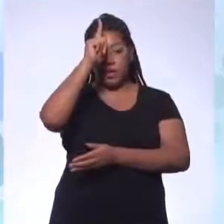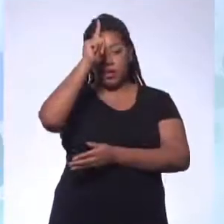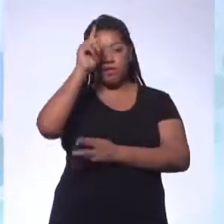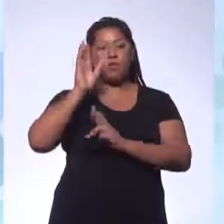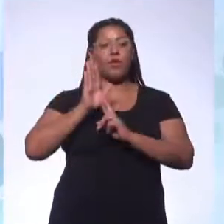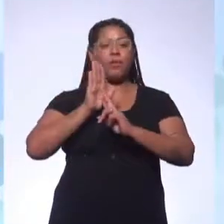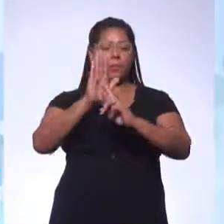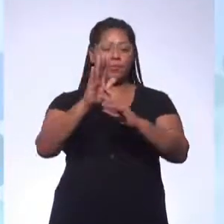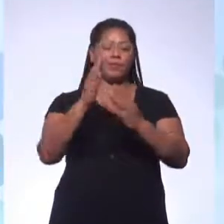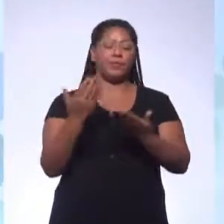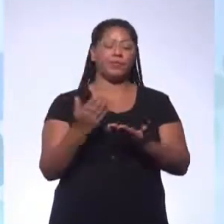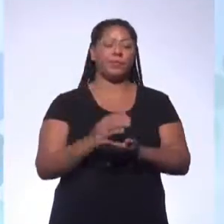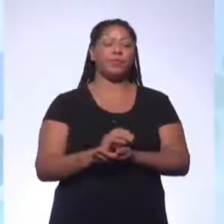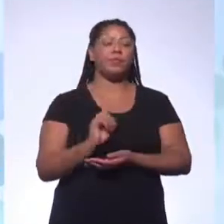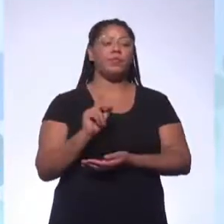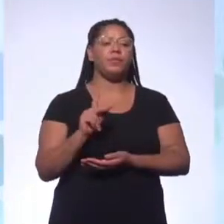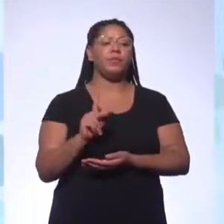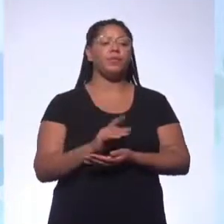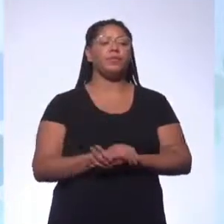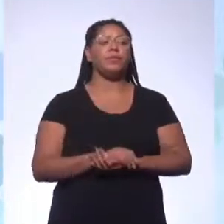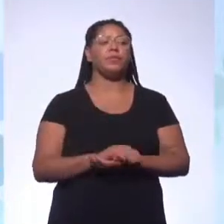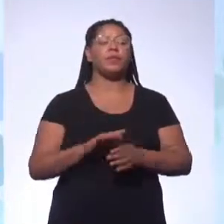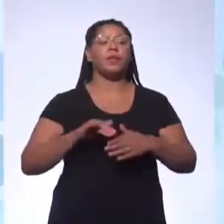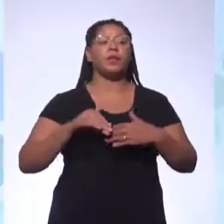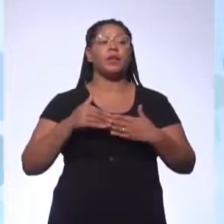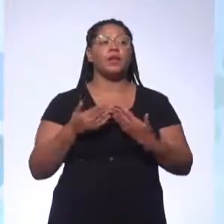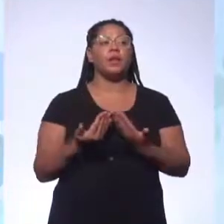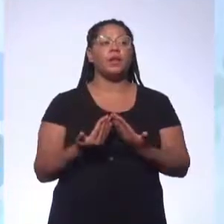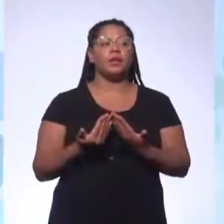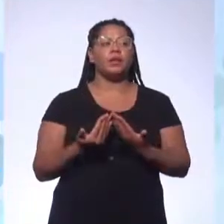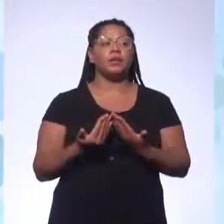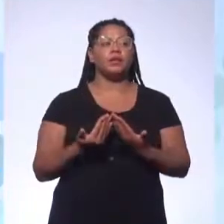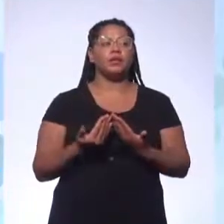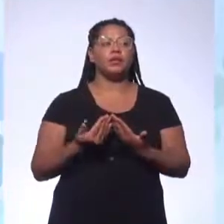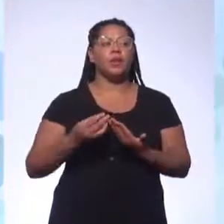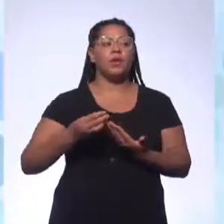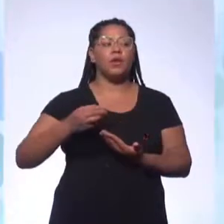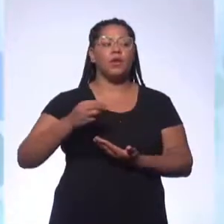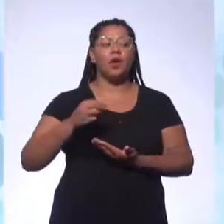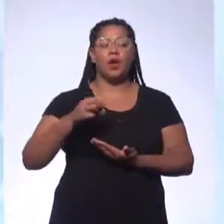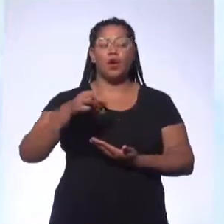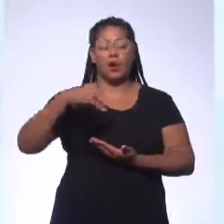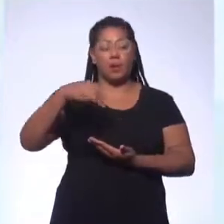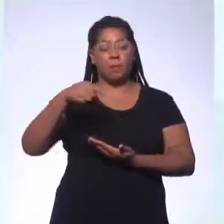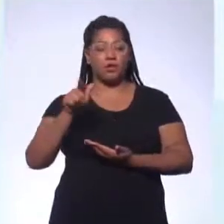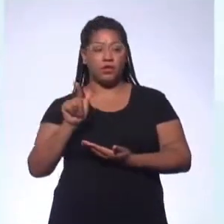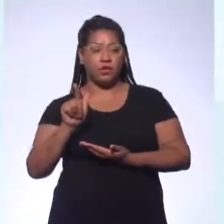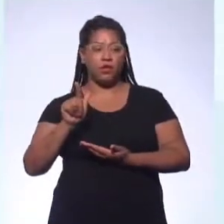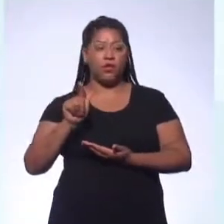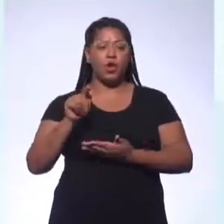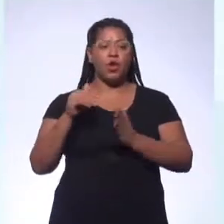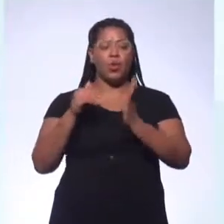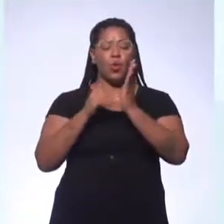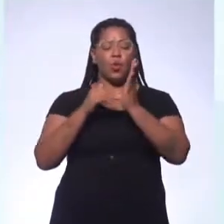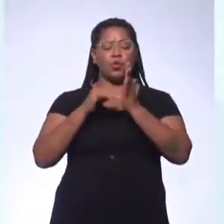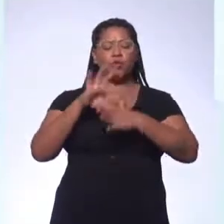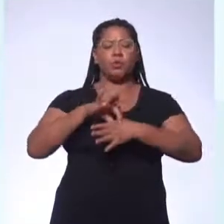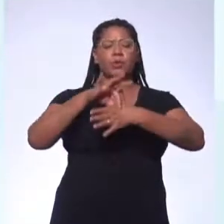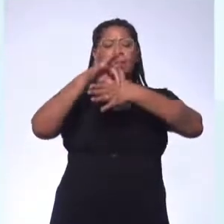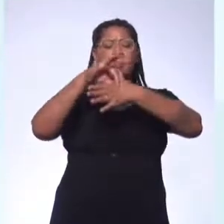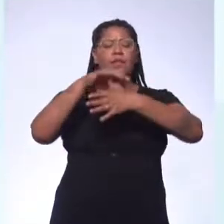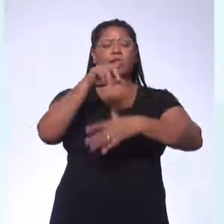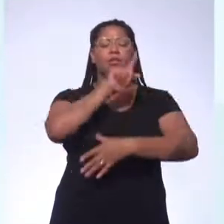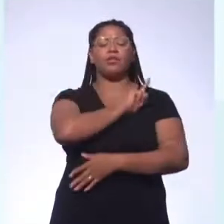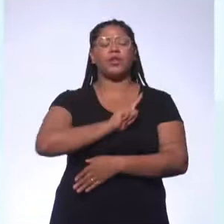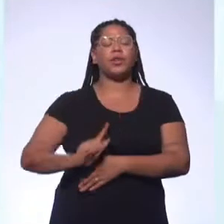da União Soviética, ok? Então, o Mikhail Gorbachev foi o último líder que governou a União